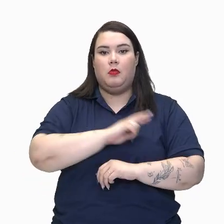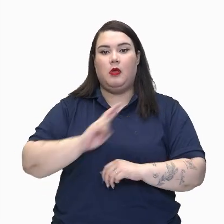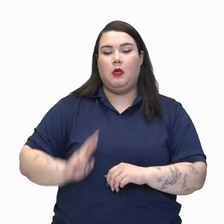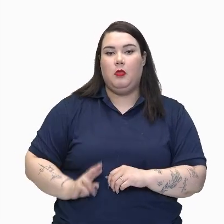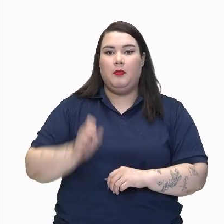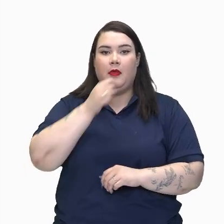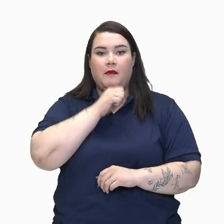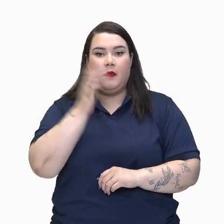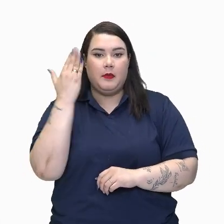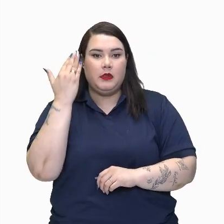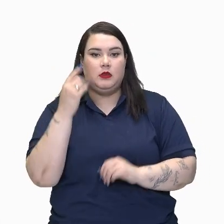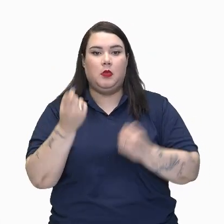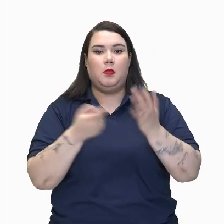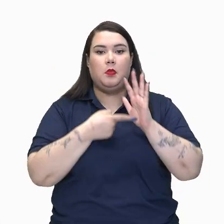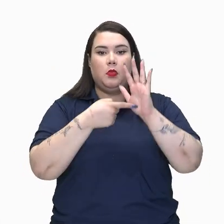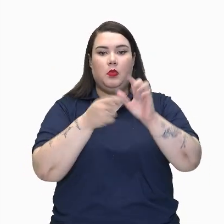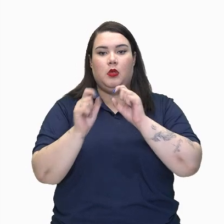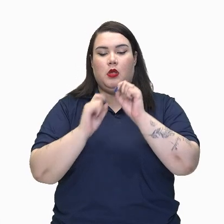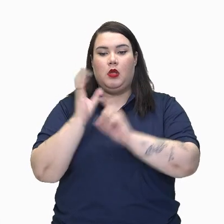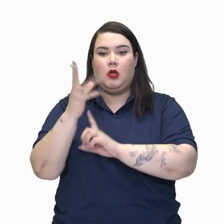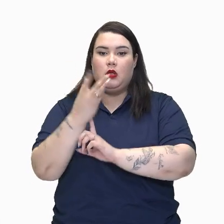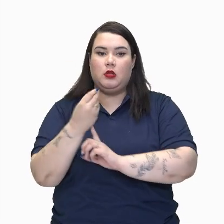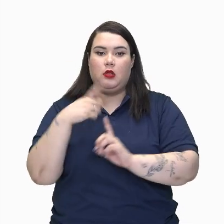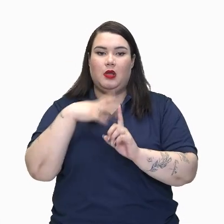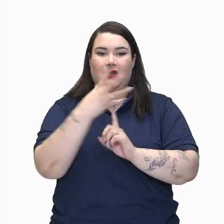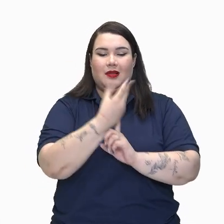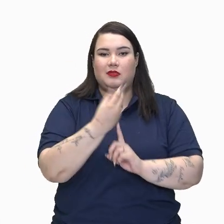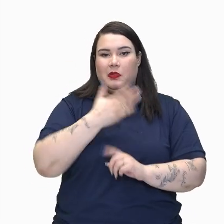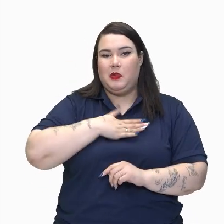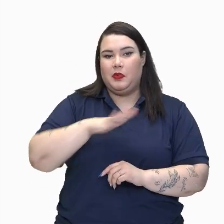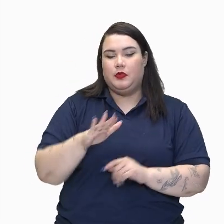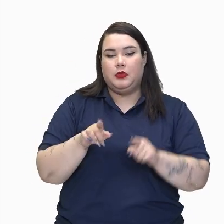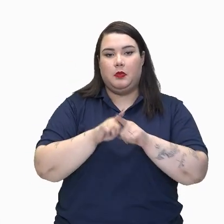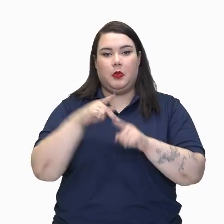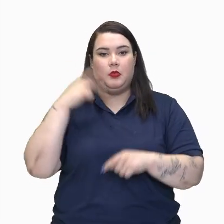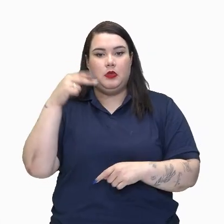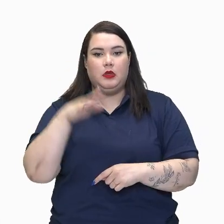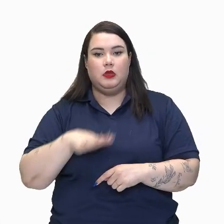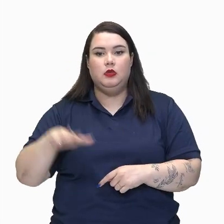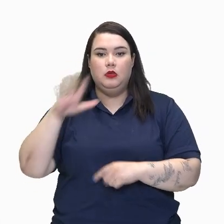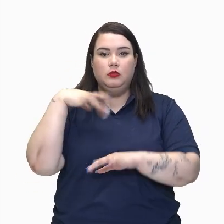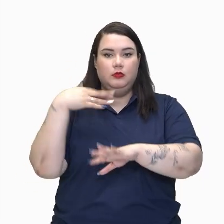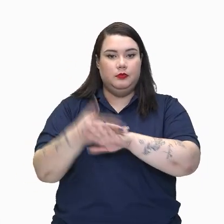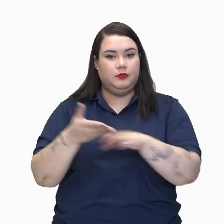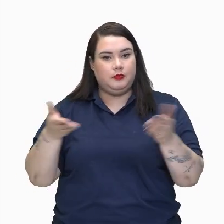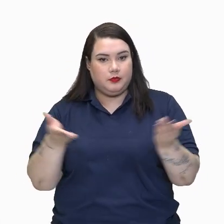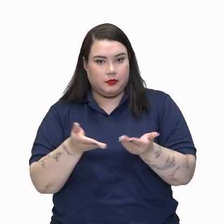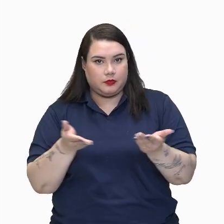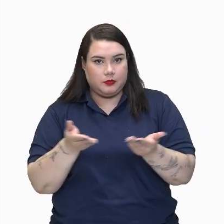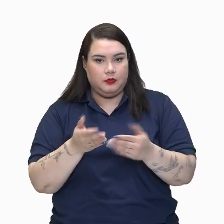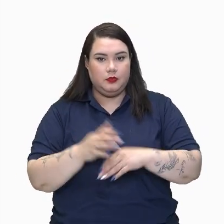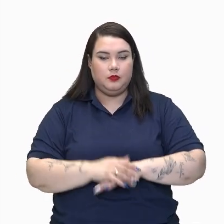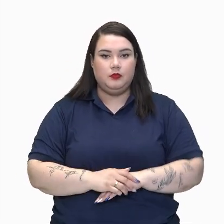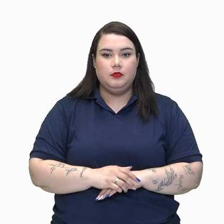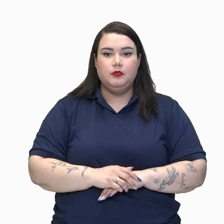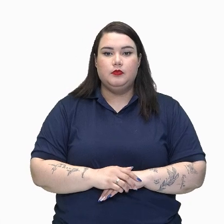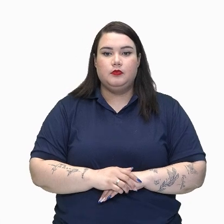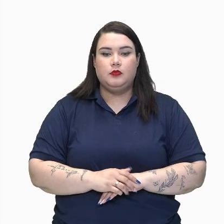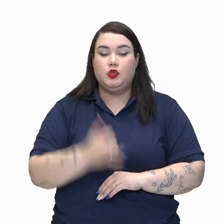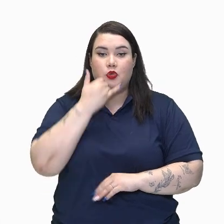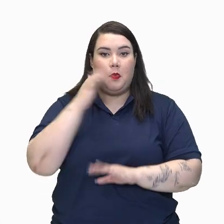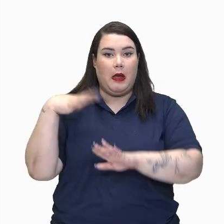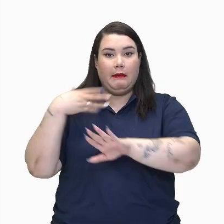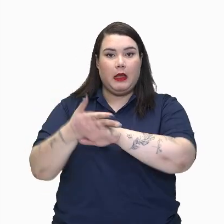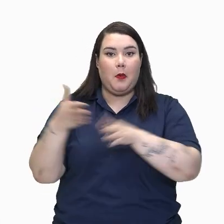o descontentamento dos artistas com a arte e a política nacionais vigentes até aquele momento. E a literatura, ela é sempre